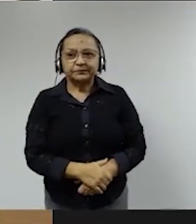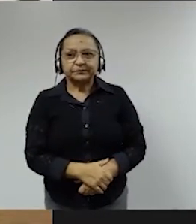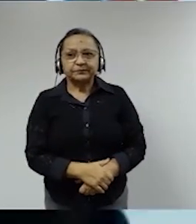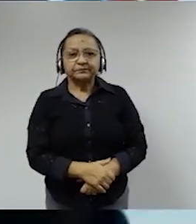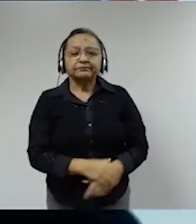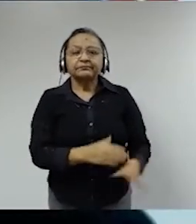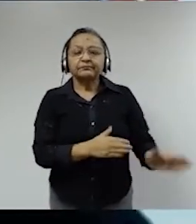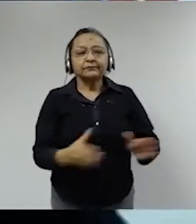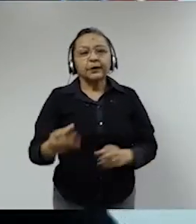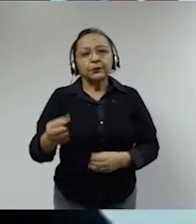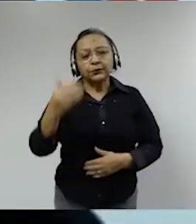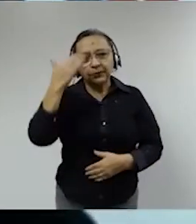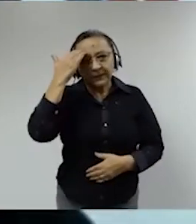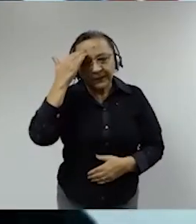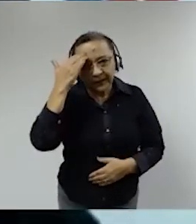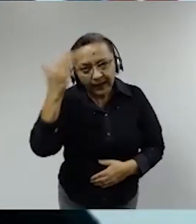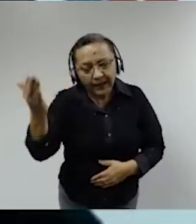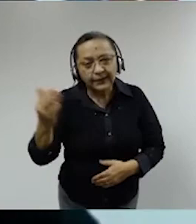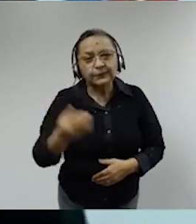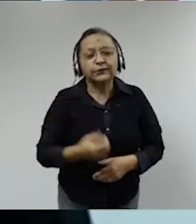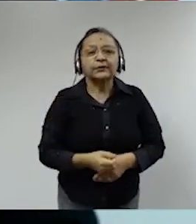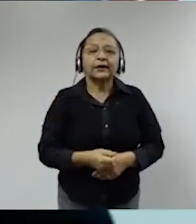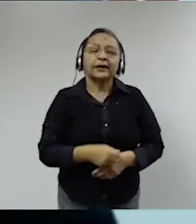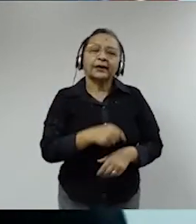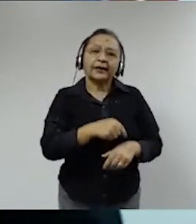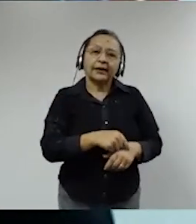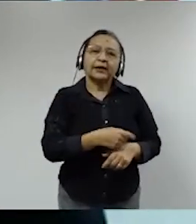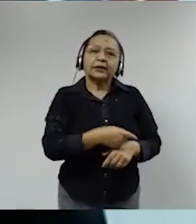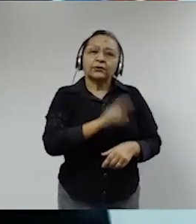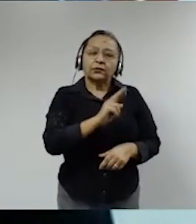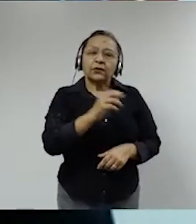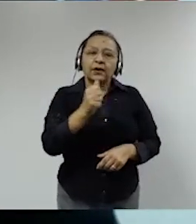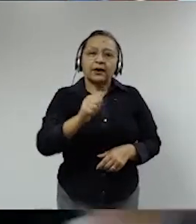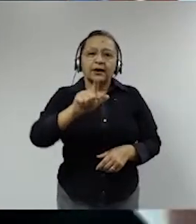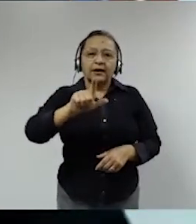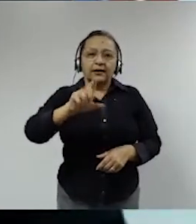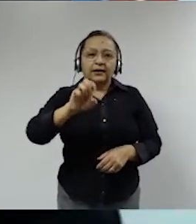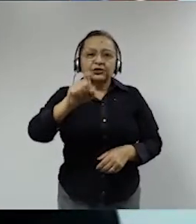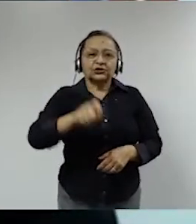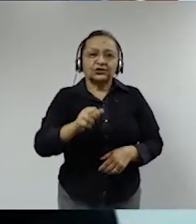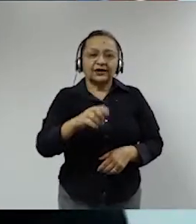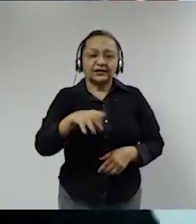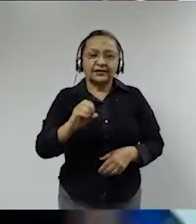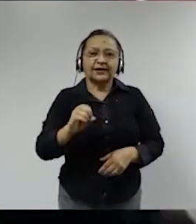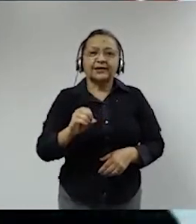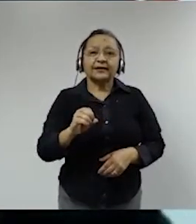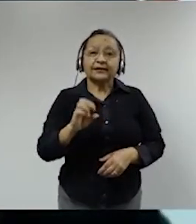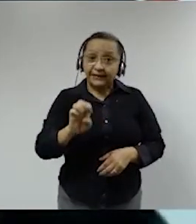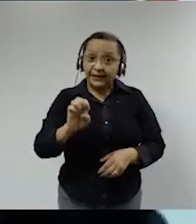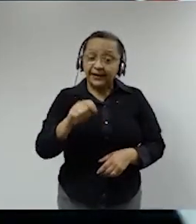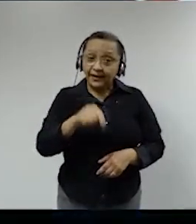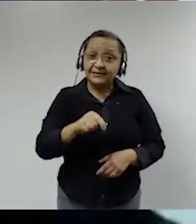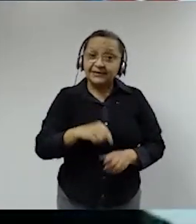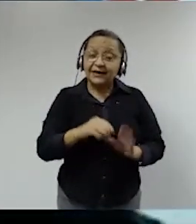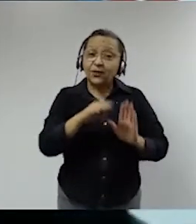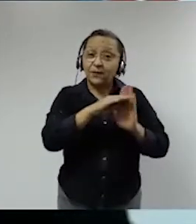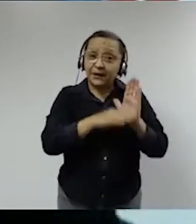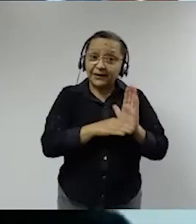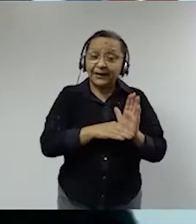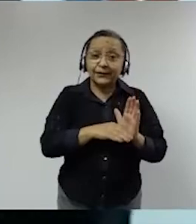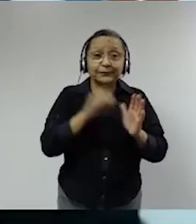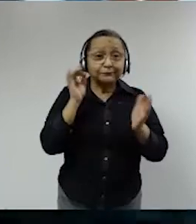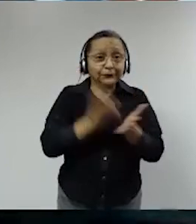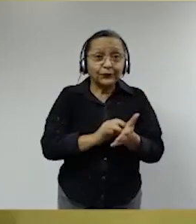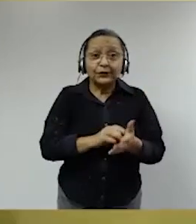Muito obrigado, doutor Alexandre Cordeiro. Esse é um painel extremamente, devidamente, da Raquel e dos